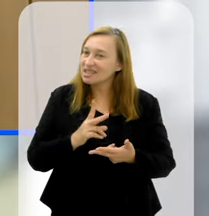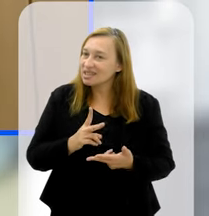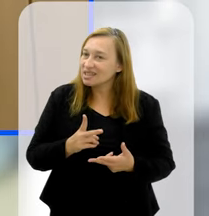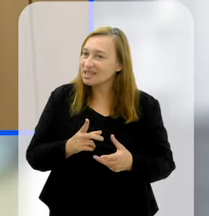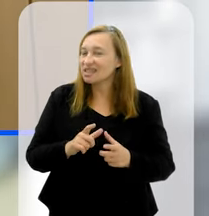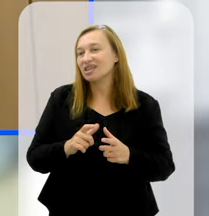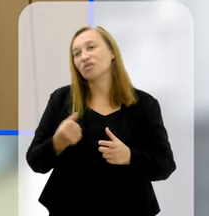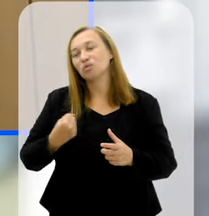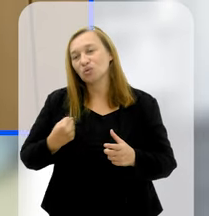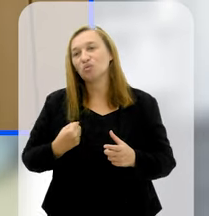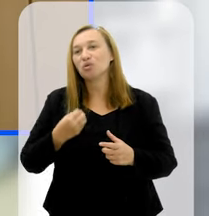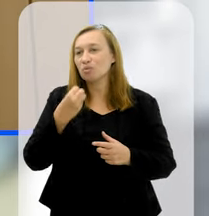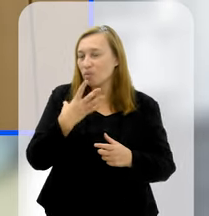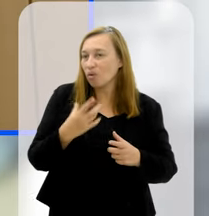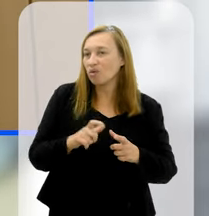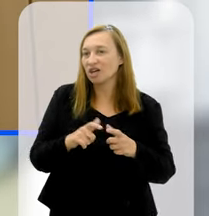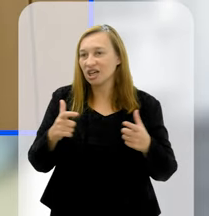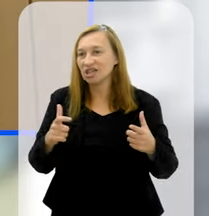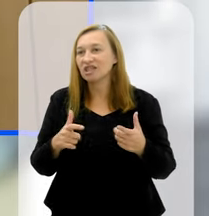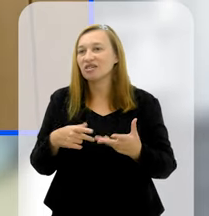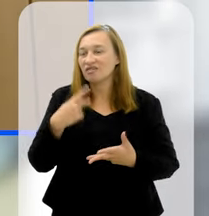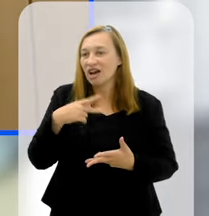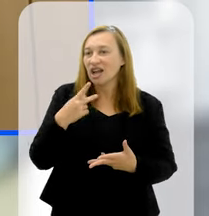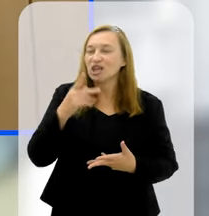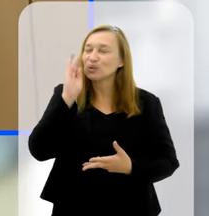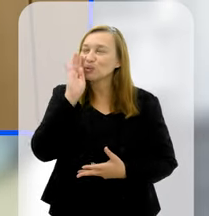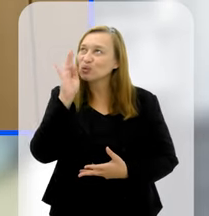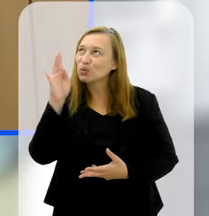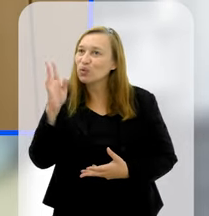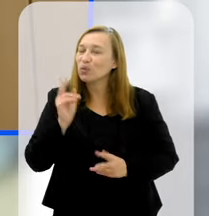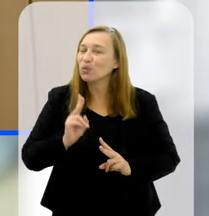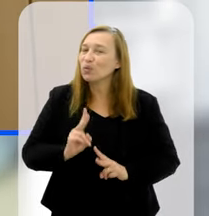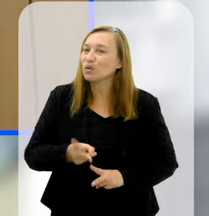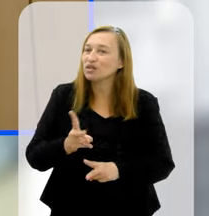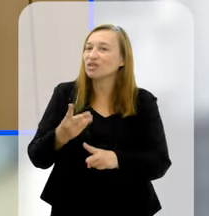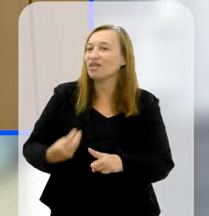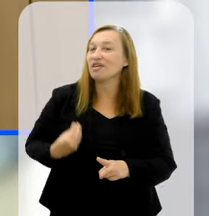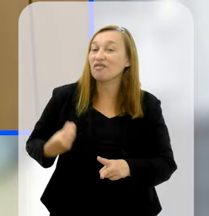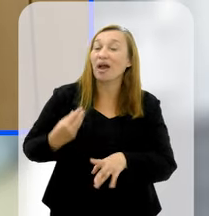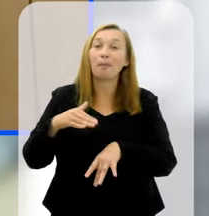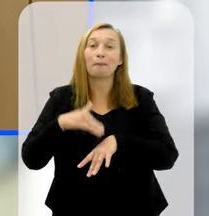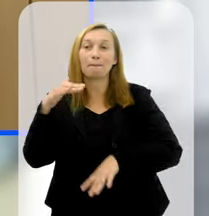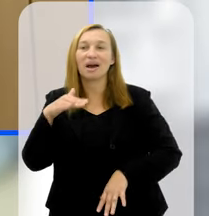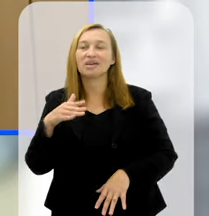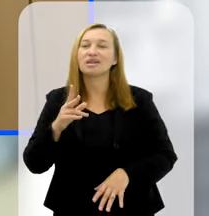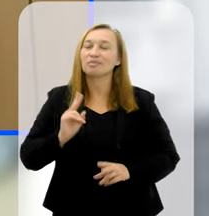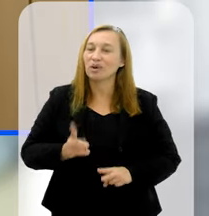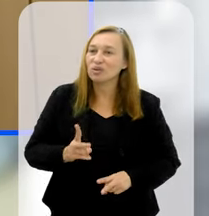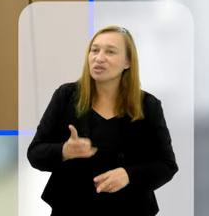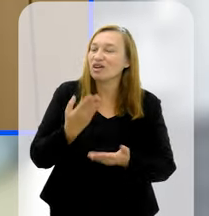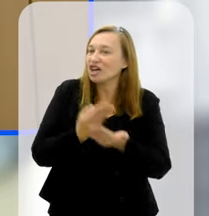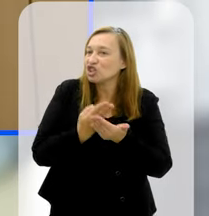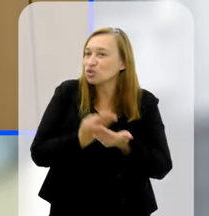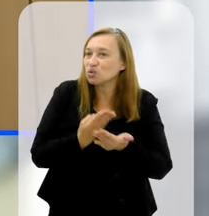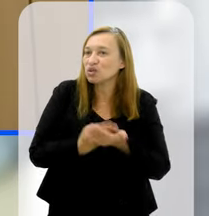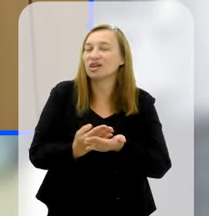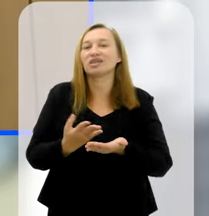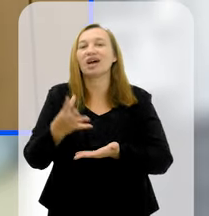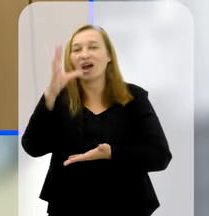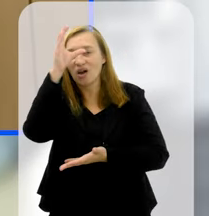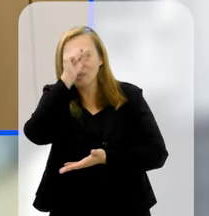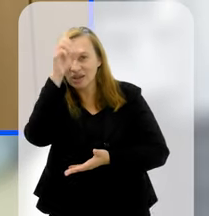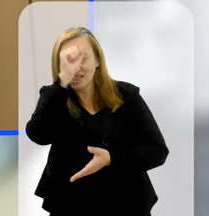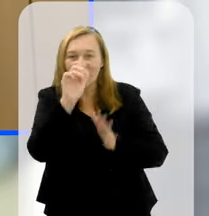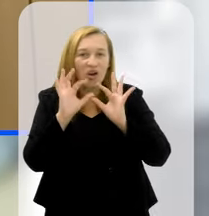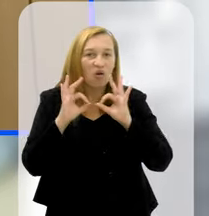grande maioria falou que o sonho é continuar, viver mais para continuar estudando,